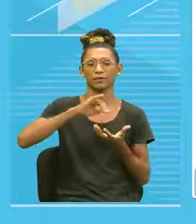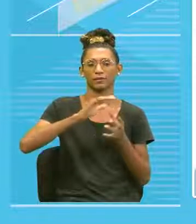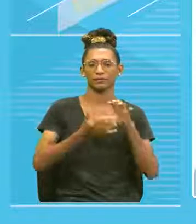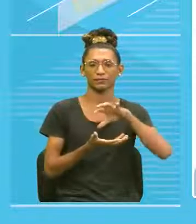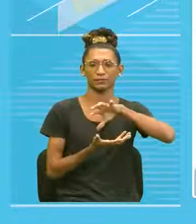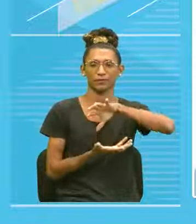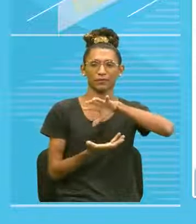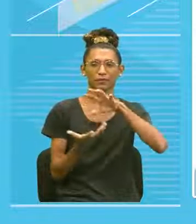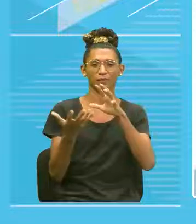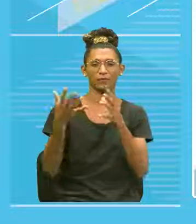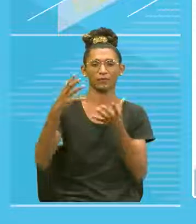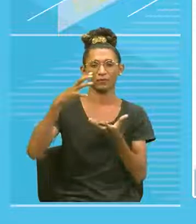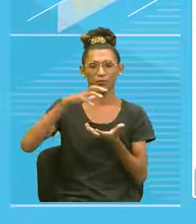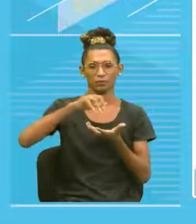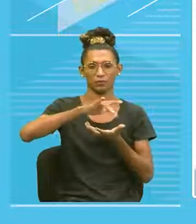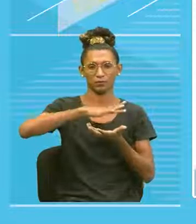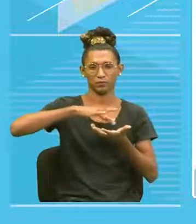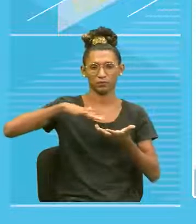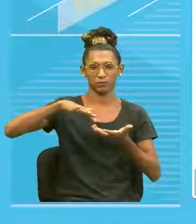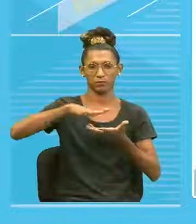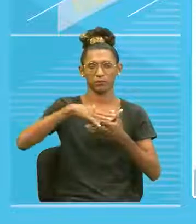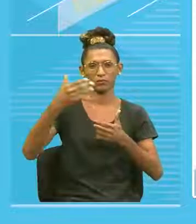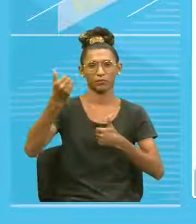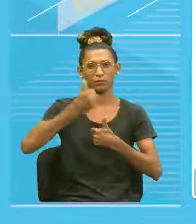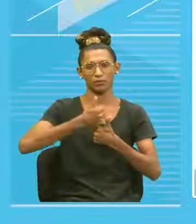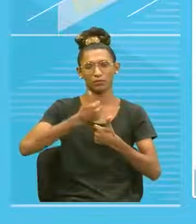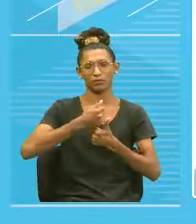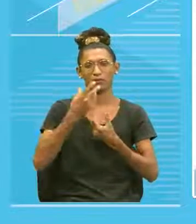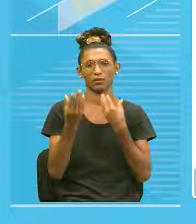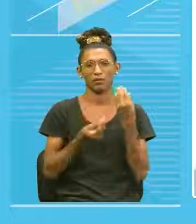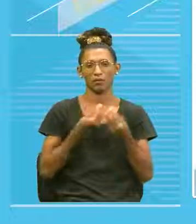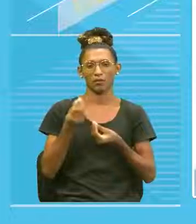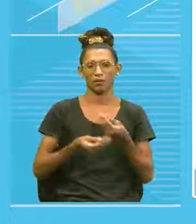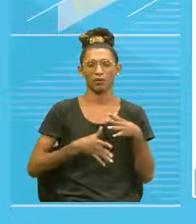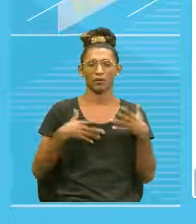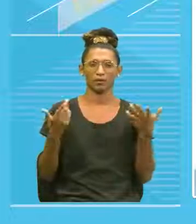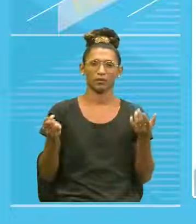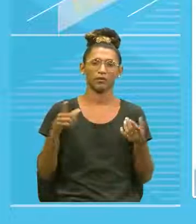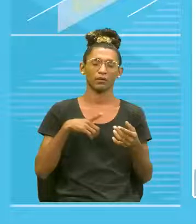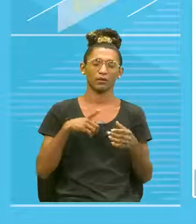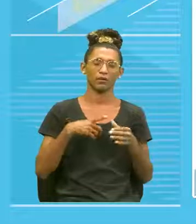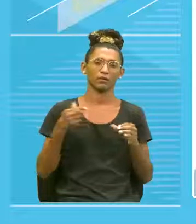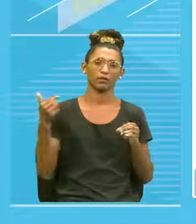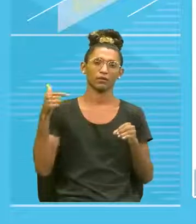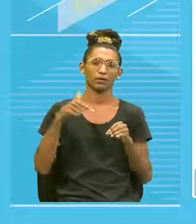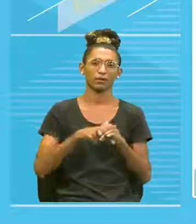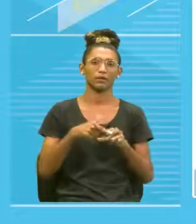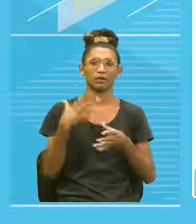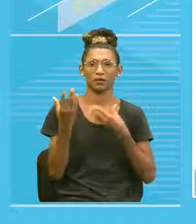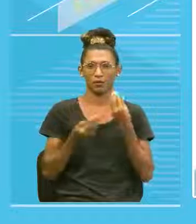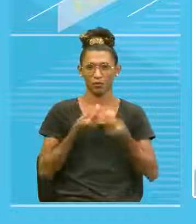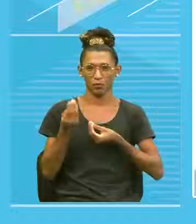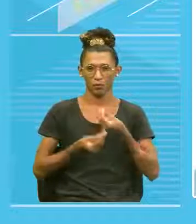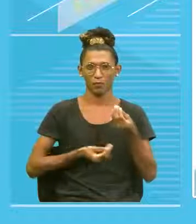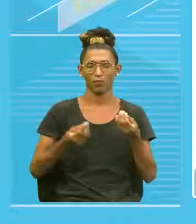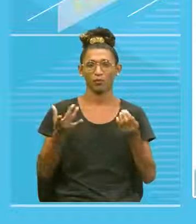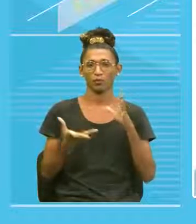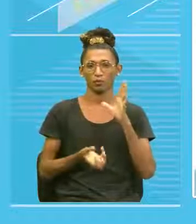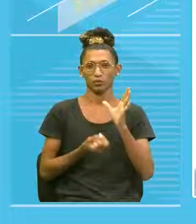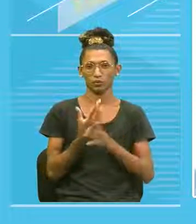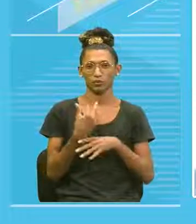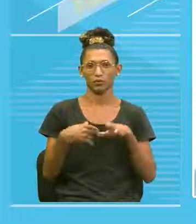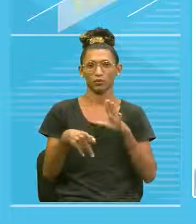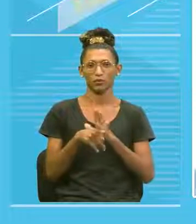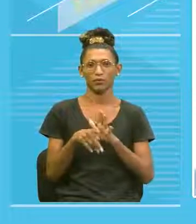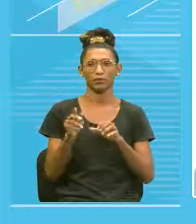o substitui vamos lá a turma a gasolina que vem do